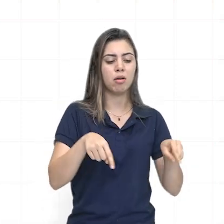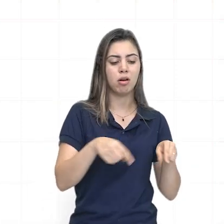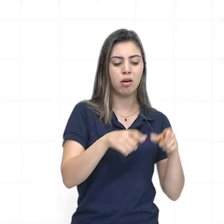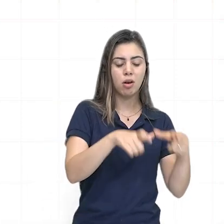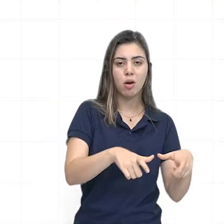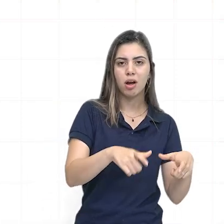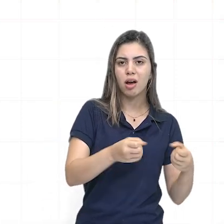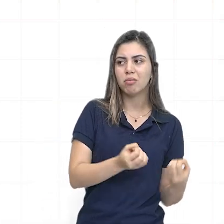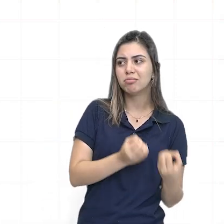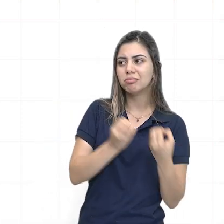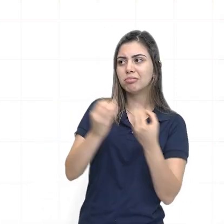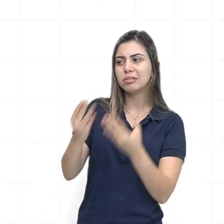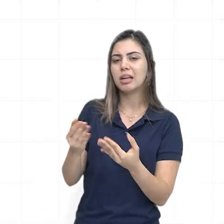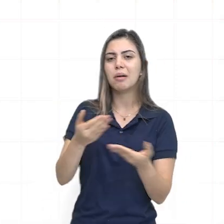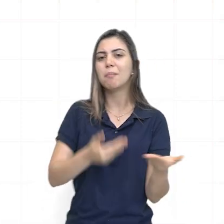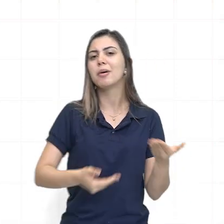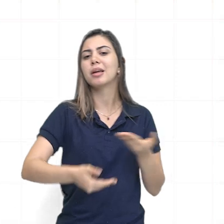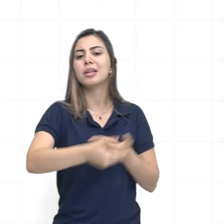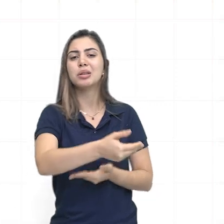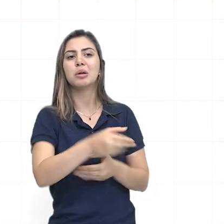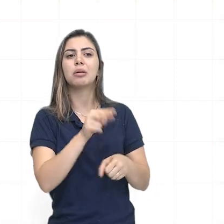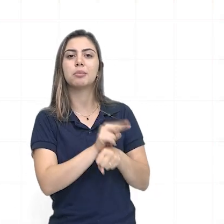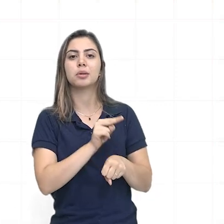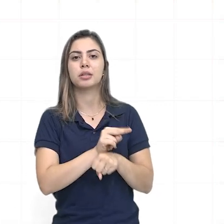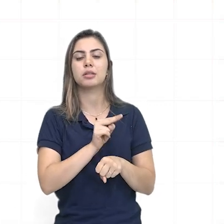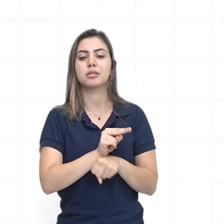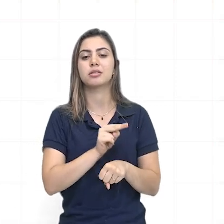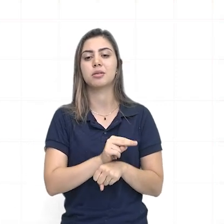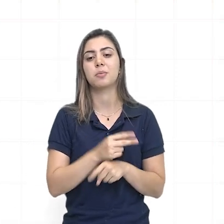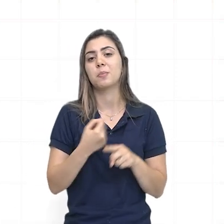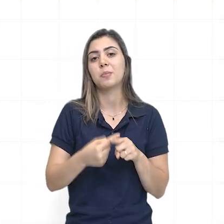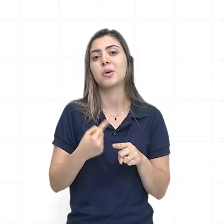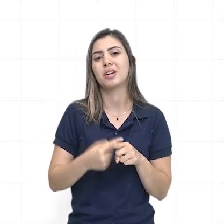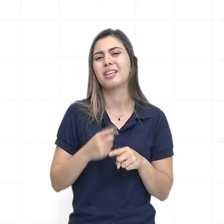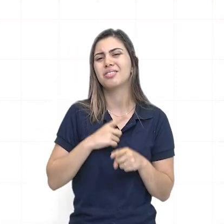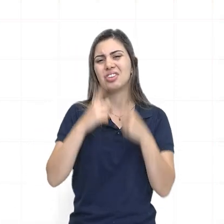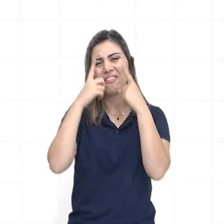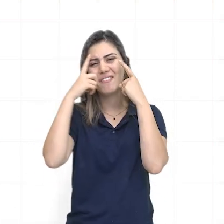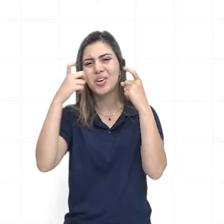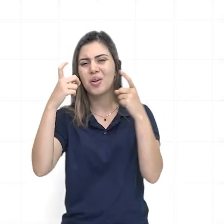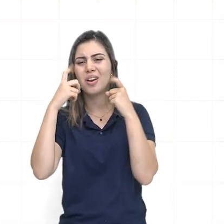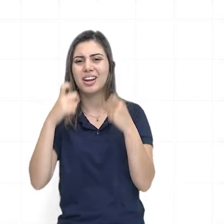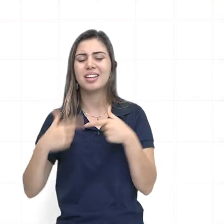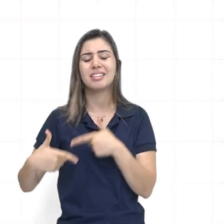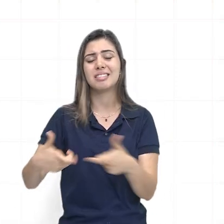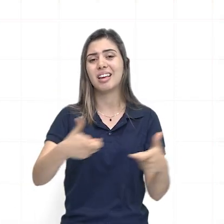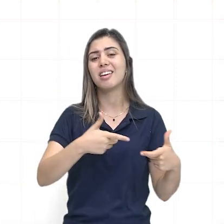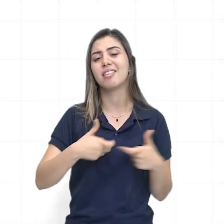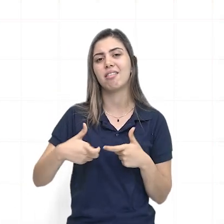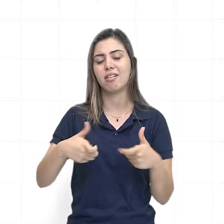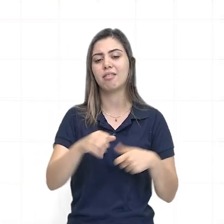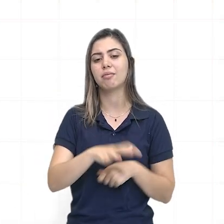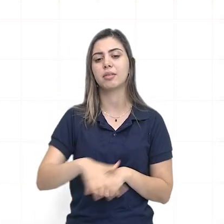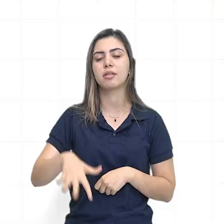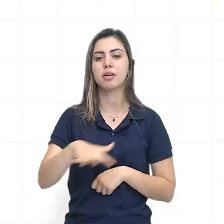e senhores em troca de proteção, devido justamente à violência e guerras comuns na época.